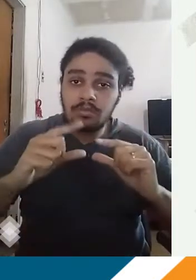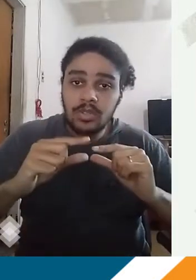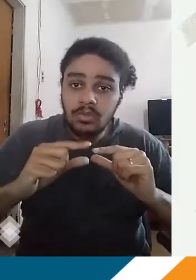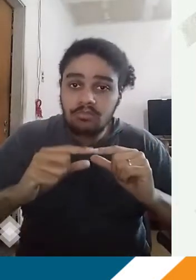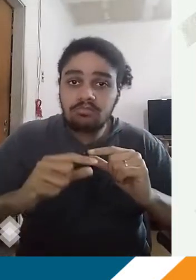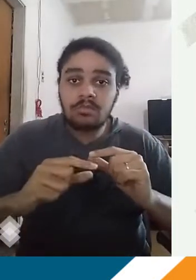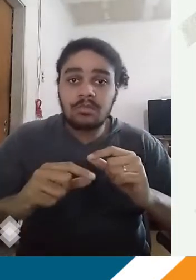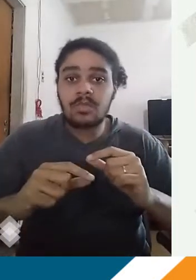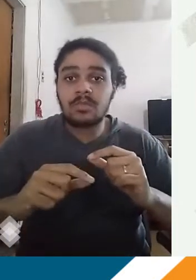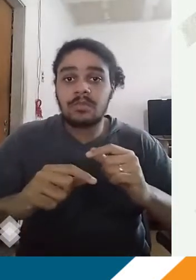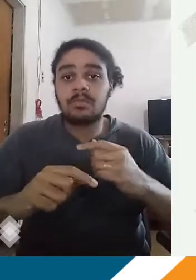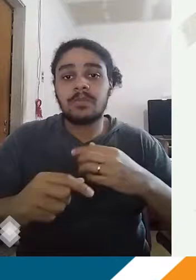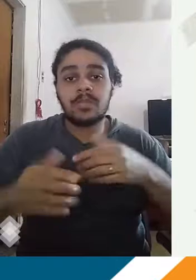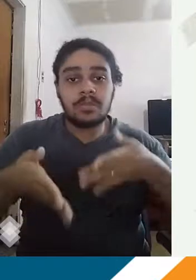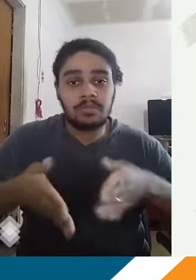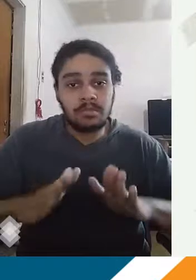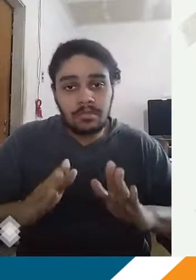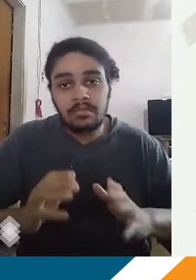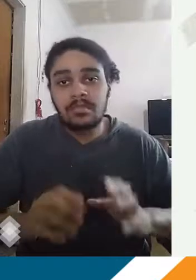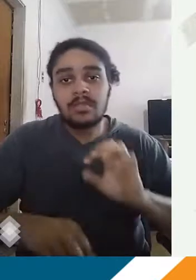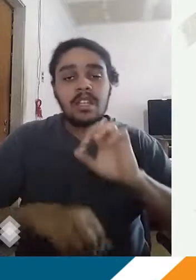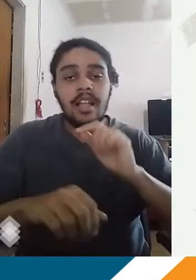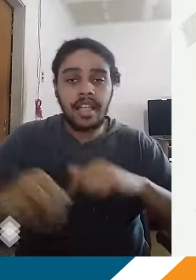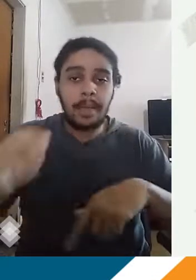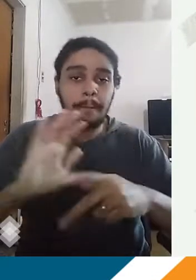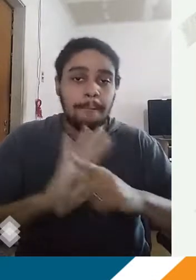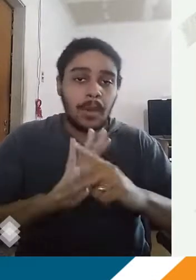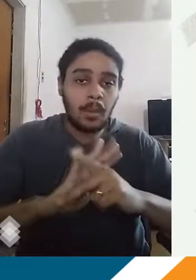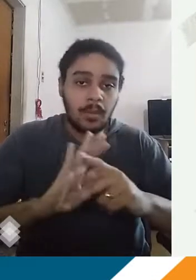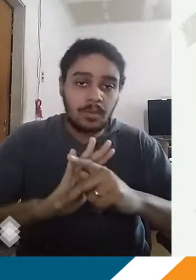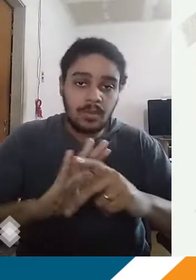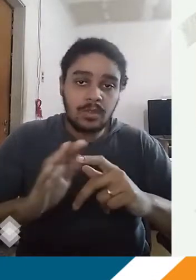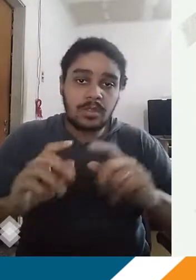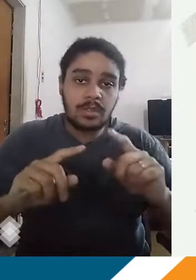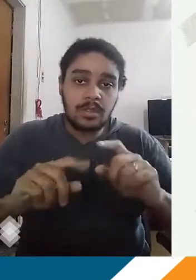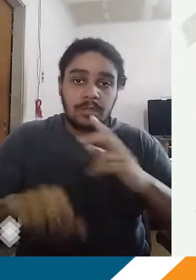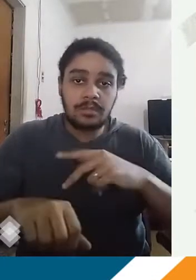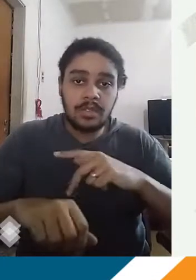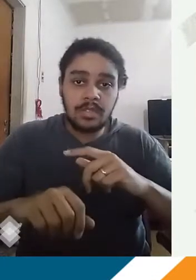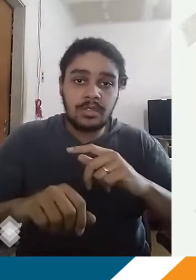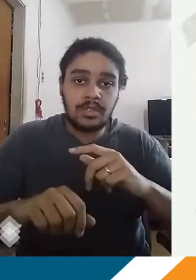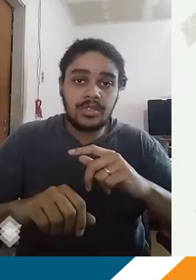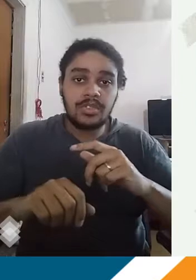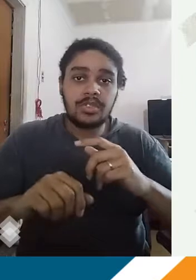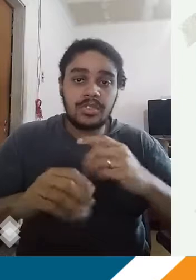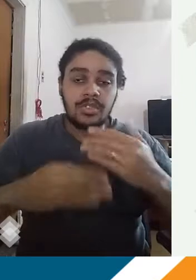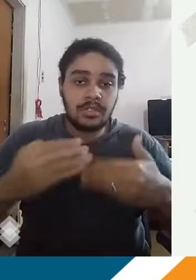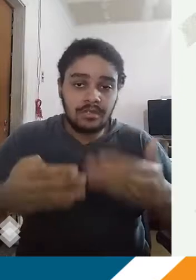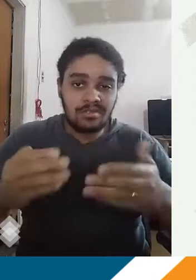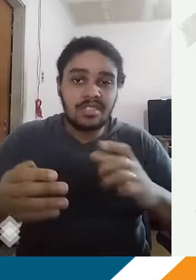da natalidade, já seu topo é mais largo, indicando aumento da expectativa de vida. É típica de um país desenvolvido e